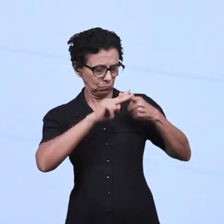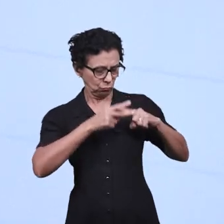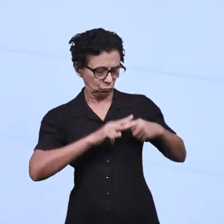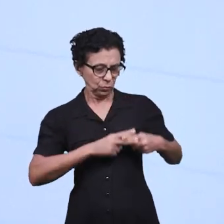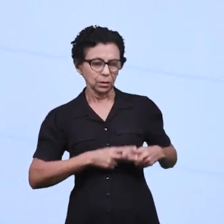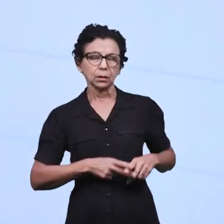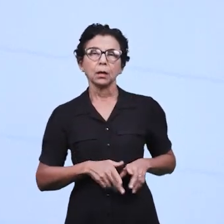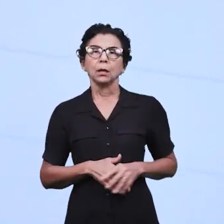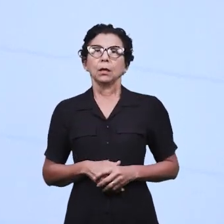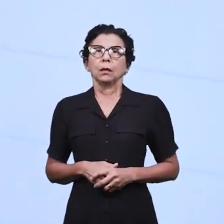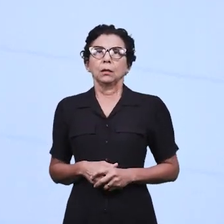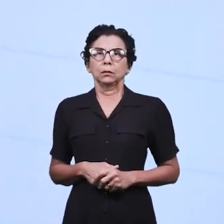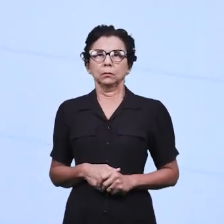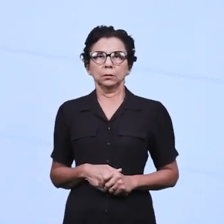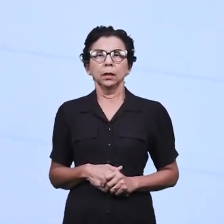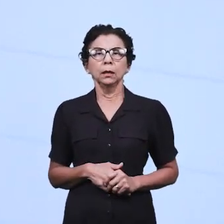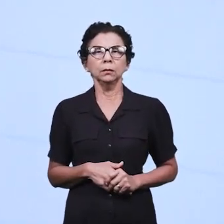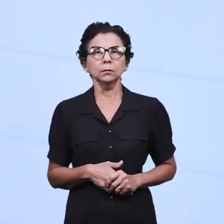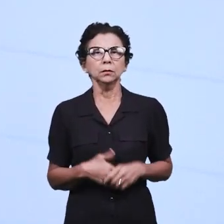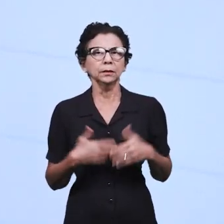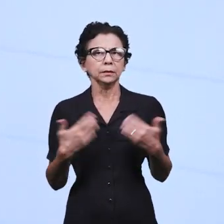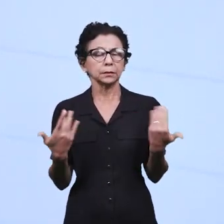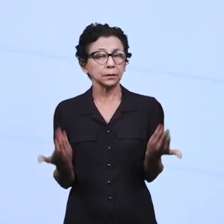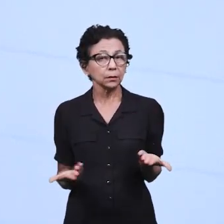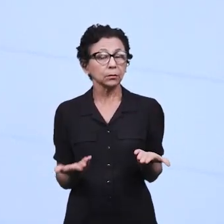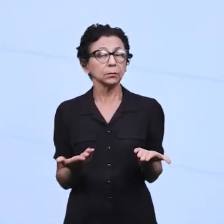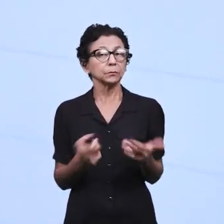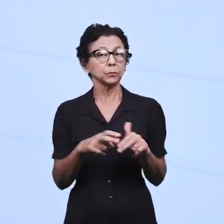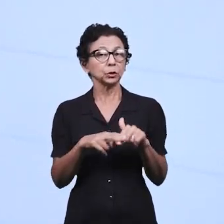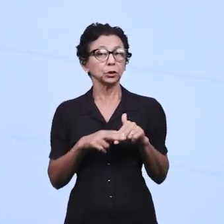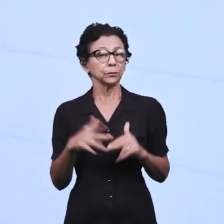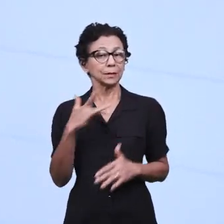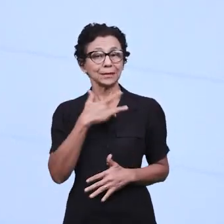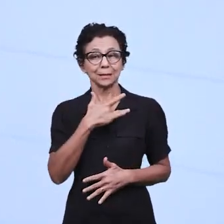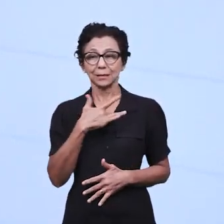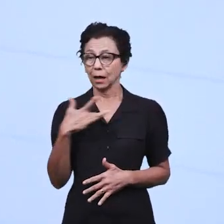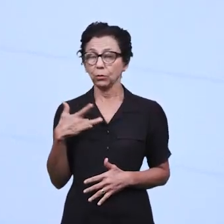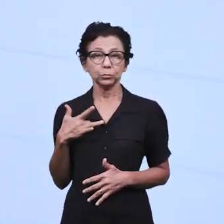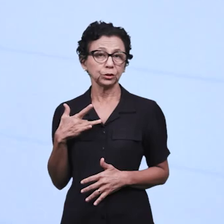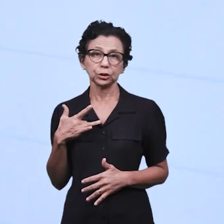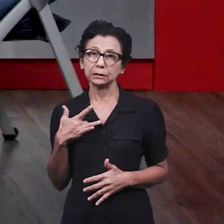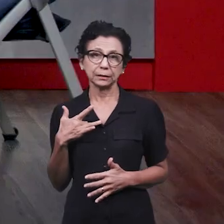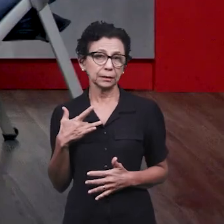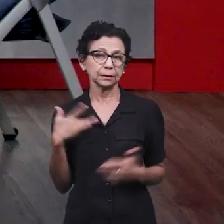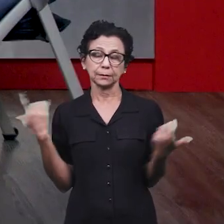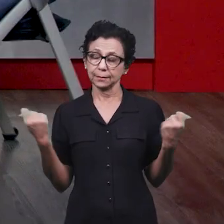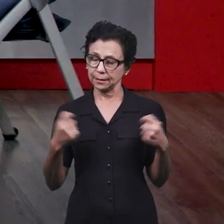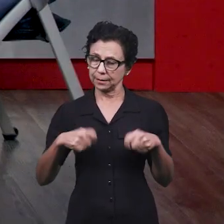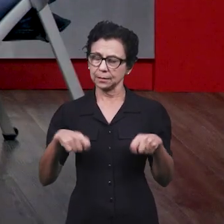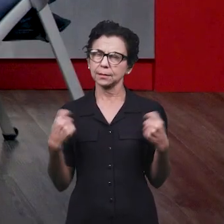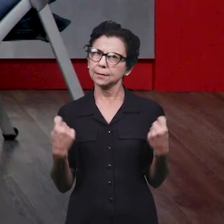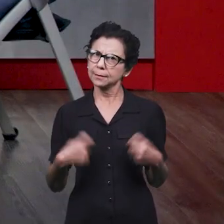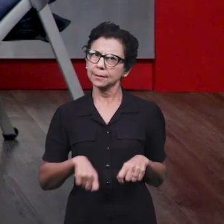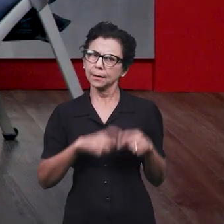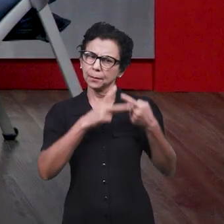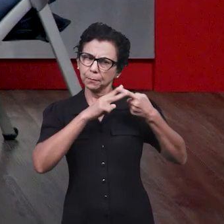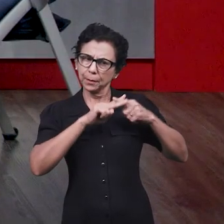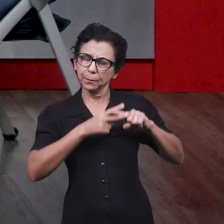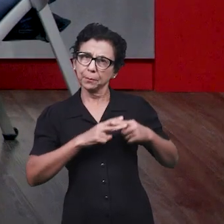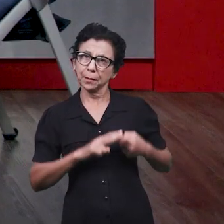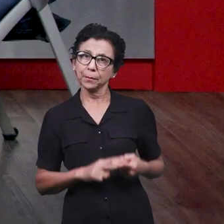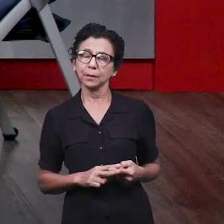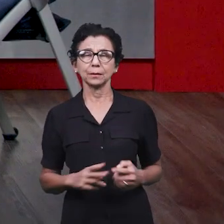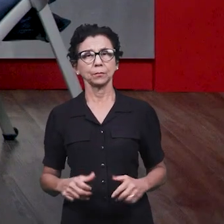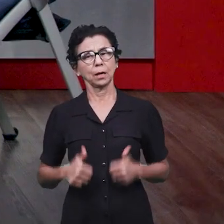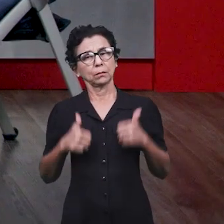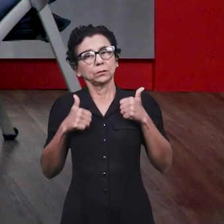também. Até por uma questão de saúde, porque a questão da postura, né? Então, é necessário a correção e também uma